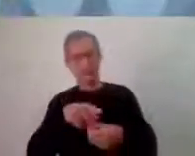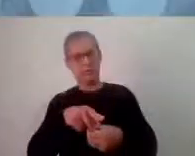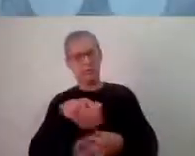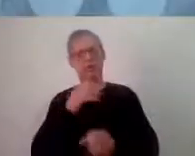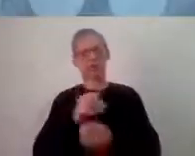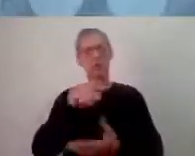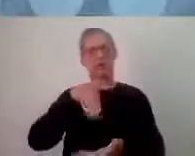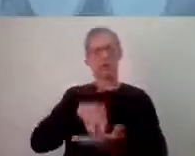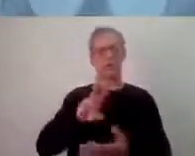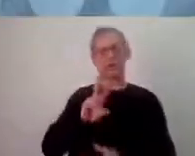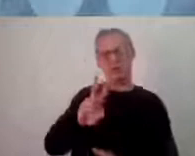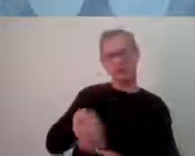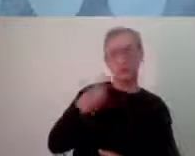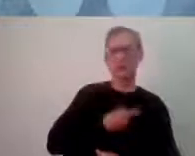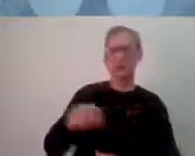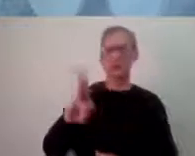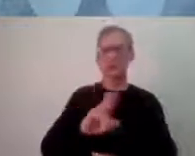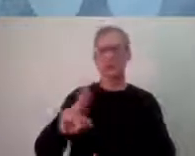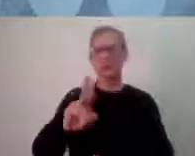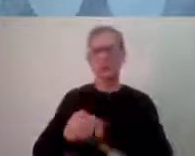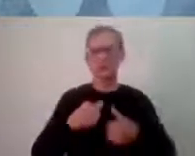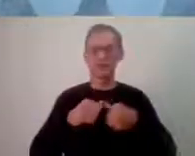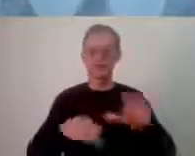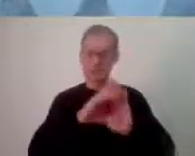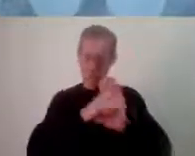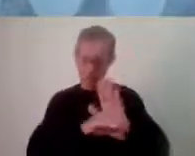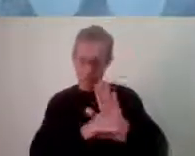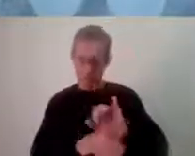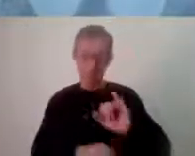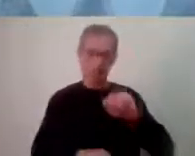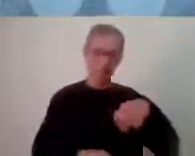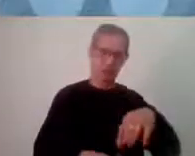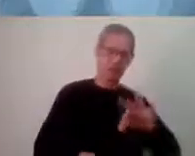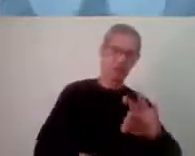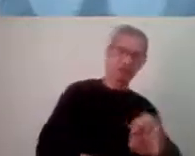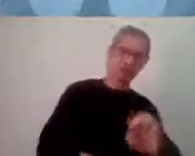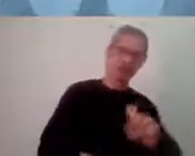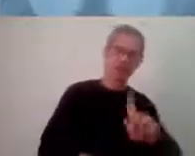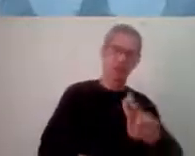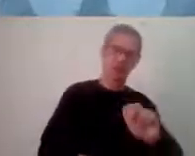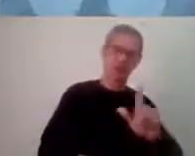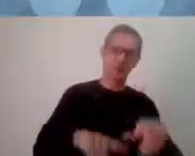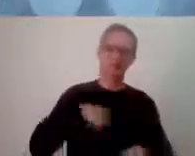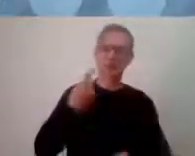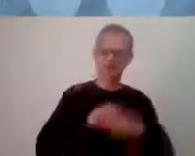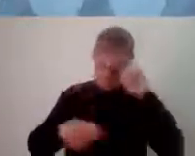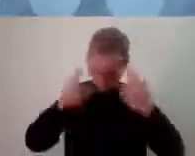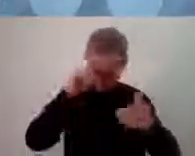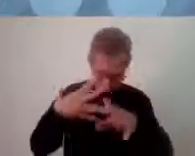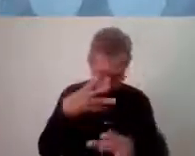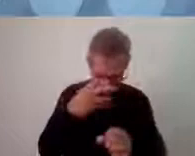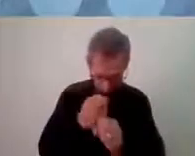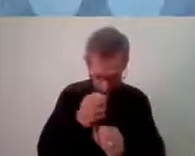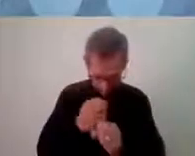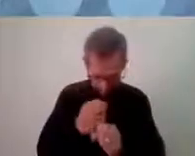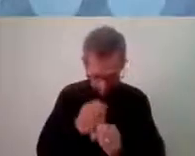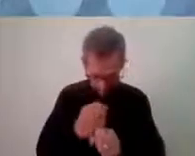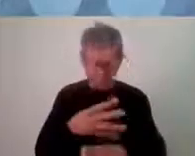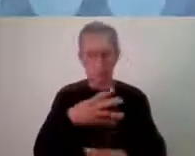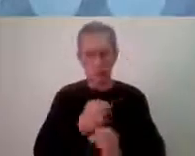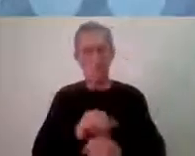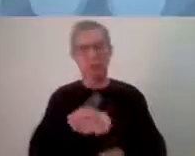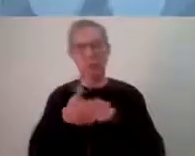no modelo 2. Nós utilizamos esse conceito de integral, que nos remete à ideia de uma soma, para